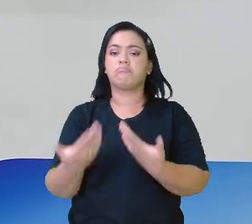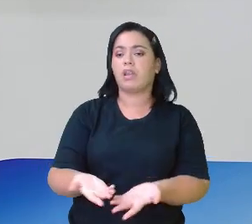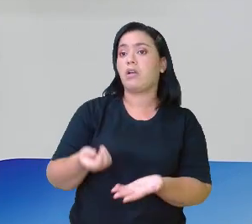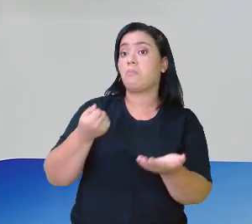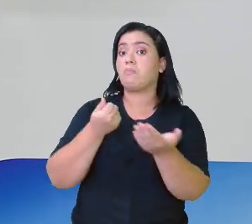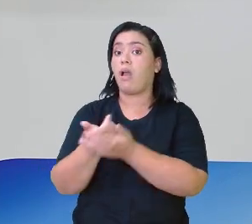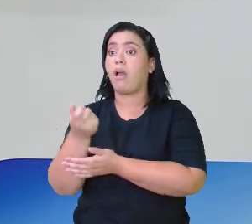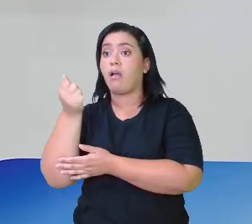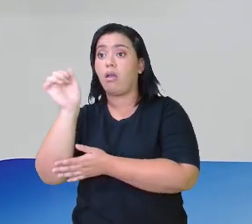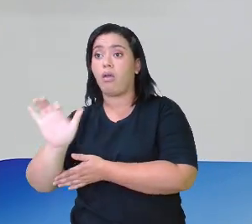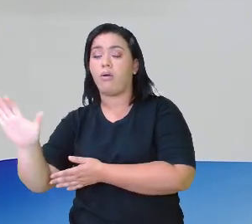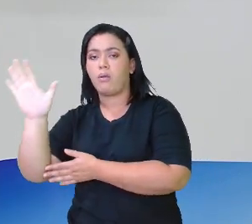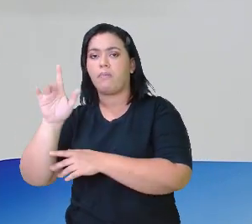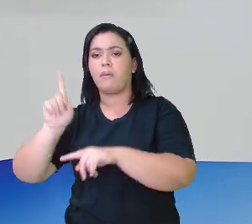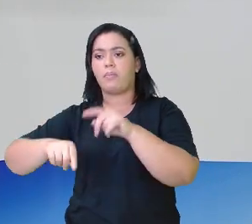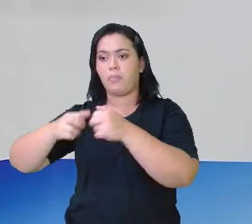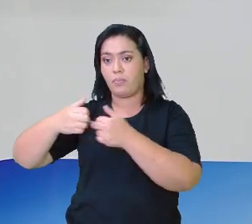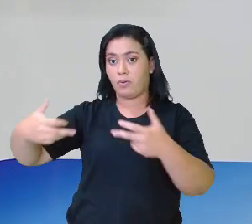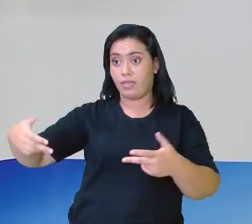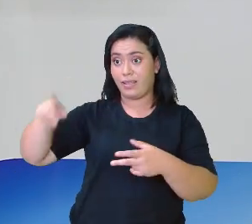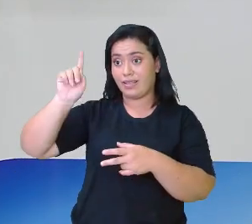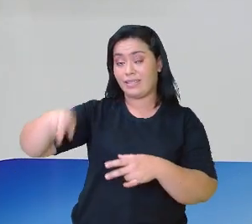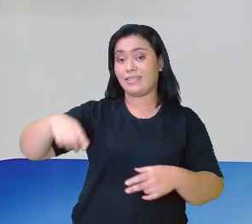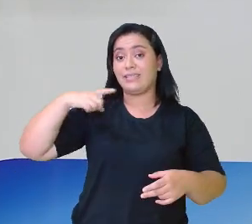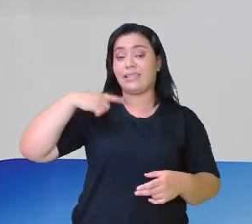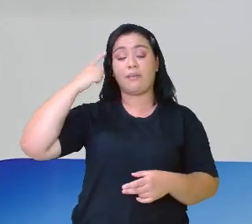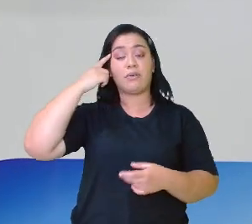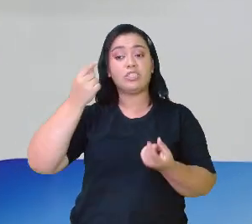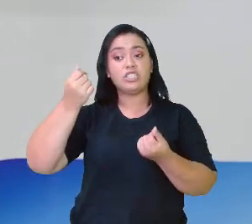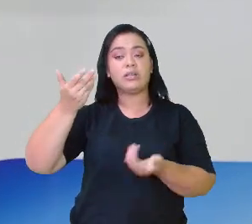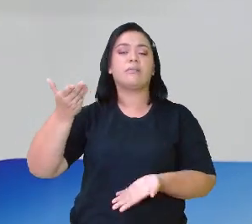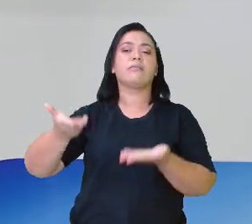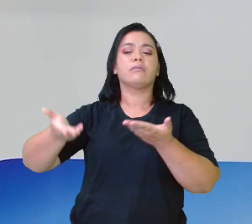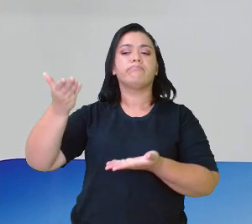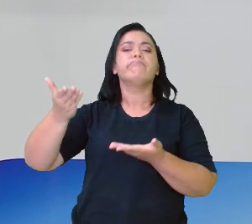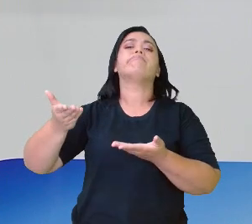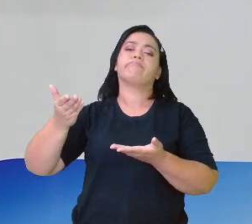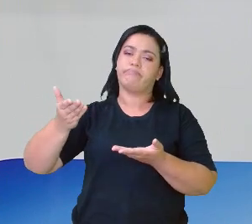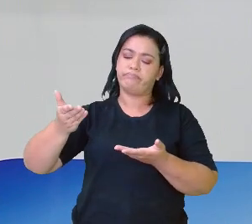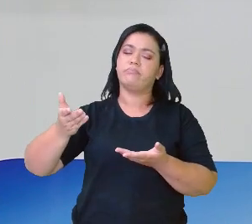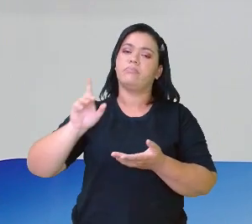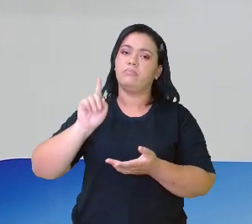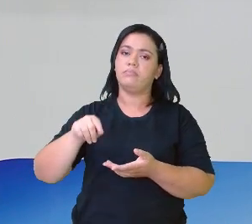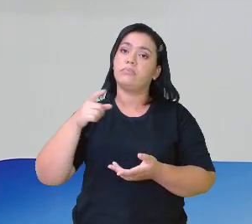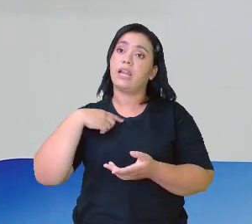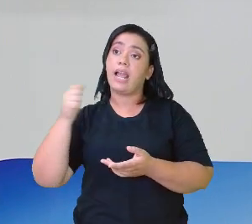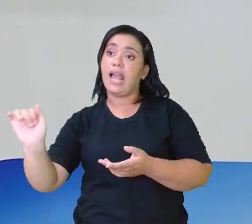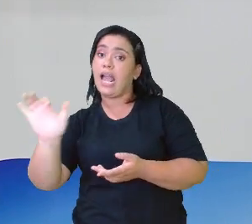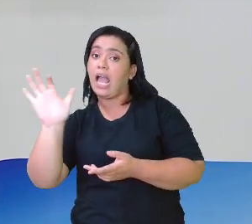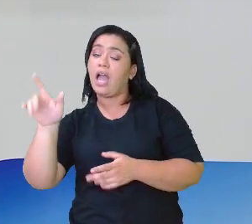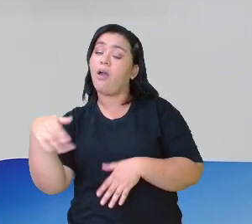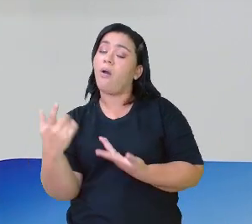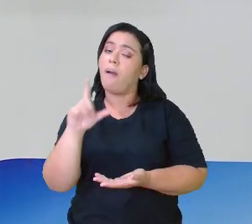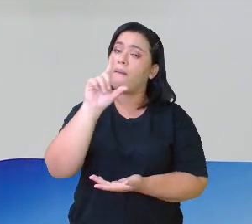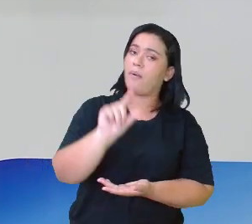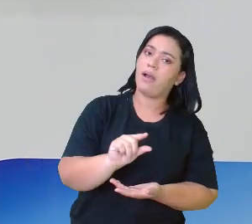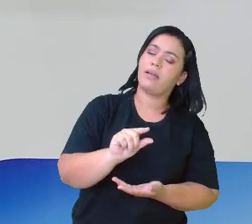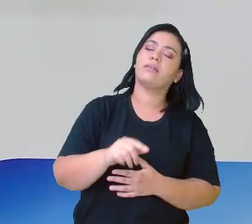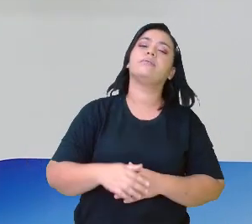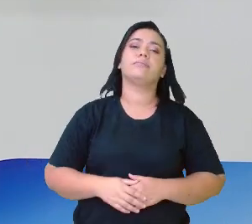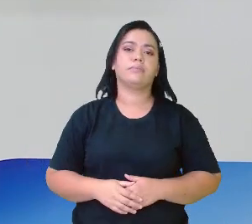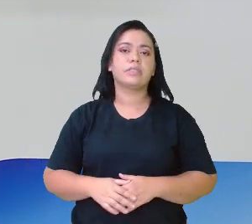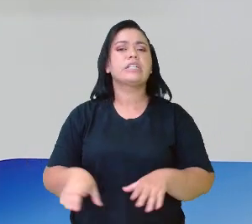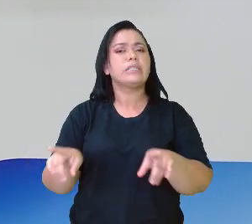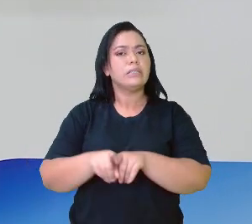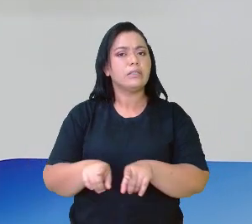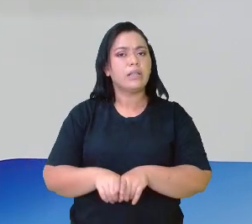produto europeu. A moeda, se é valorizada, se é desvalorizada, isso vai fazer com que a coisa fique mais cara ou mais barata. Nós